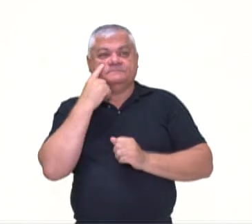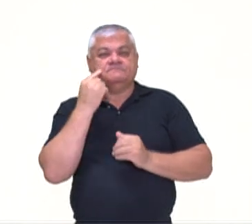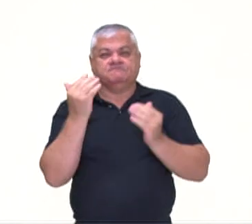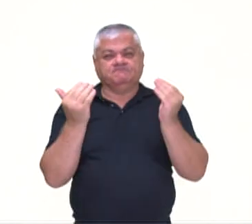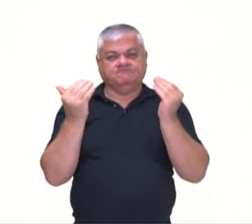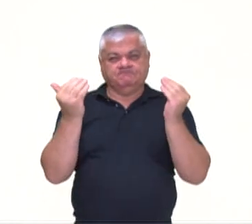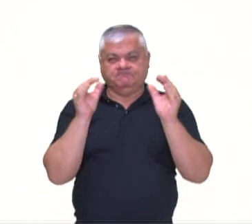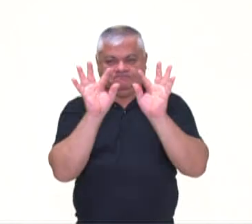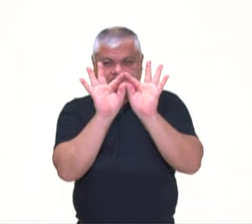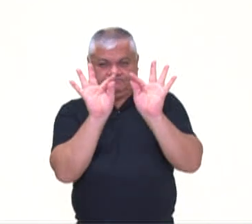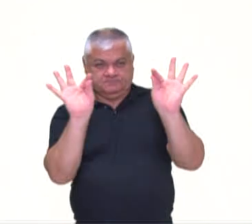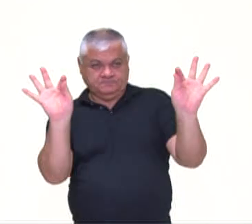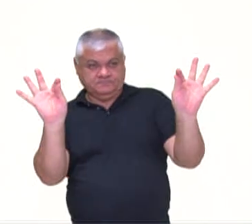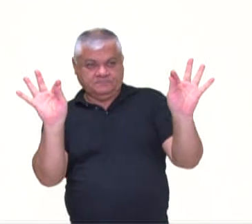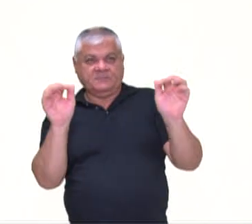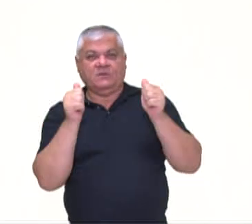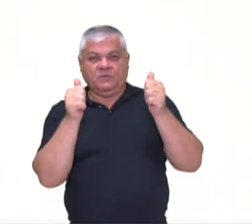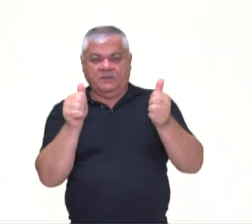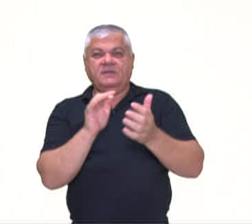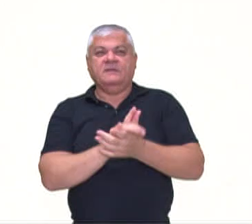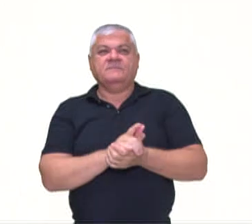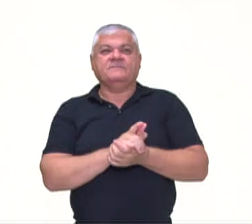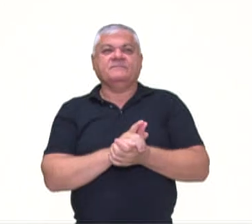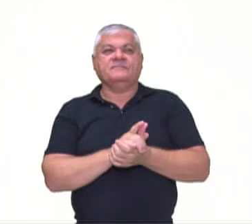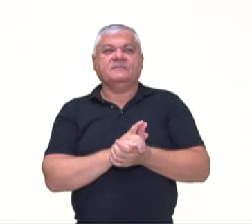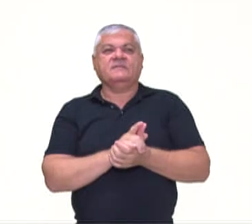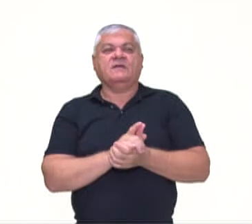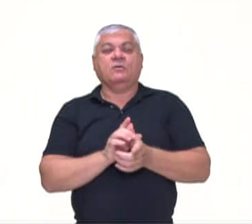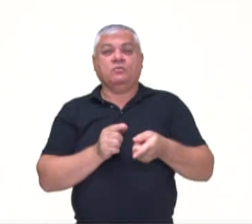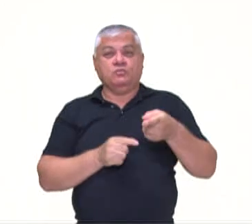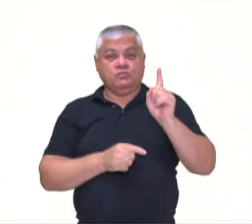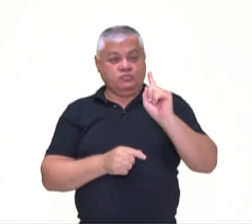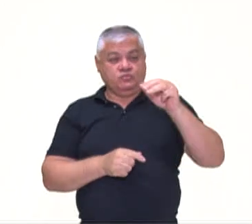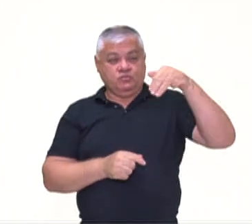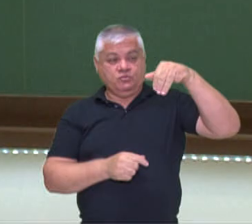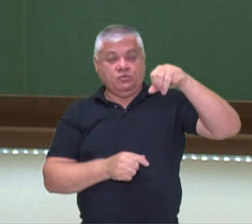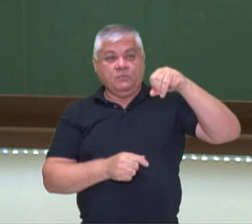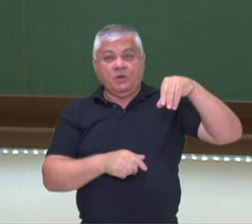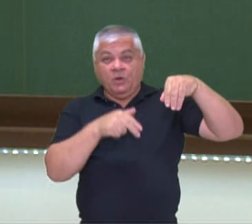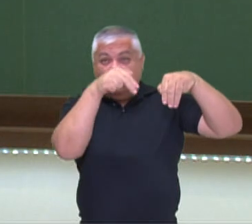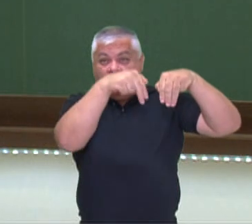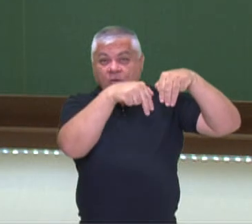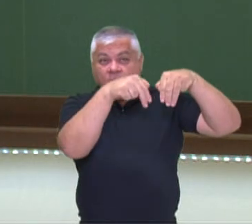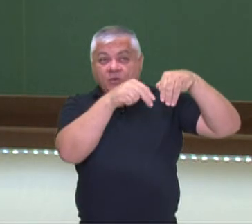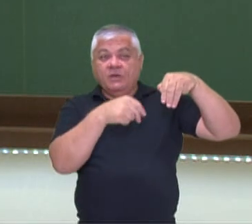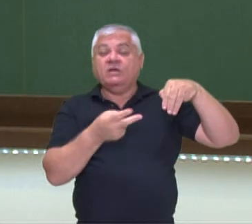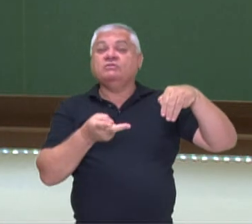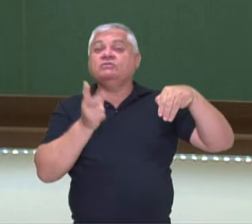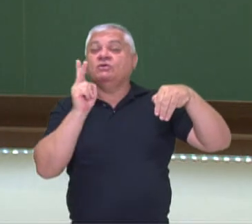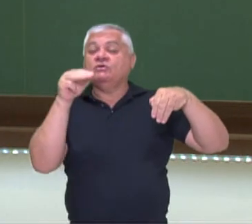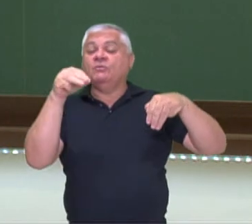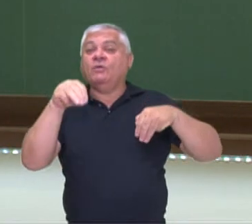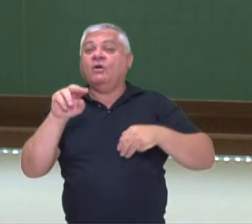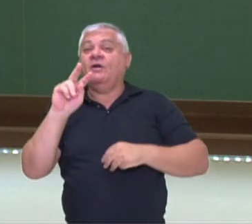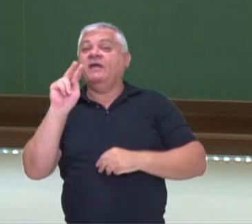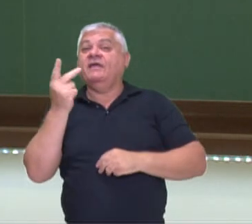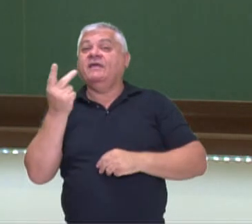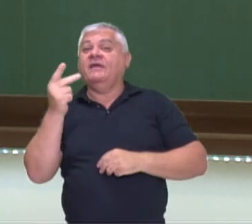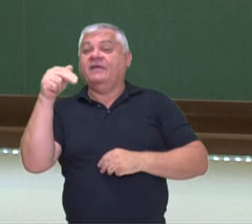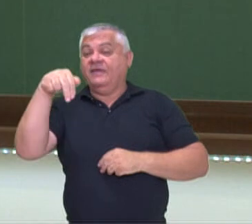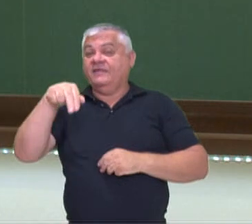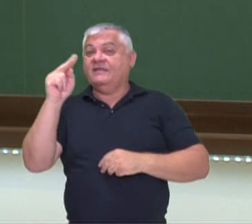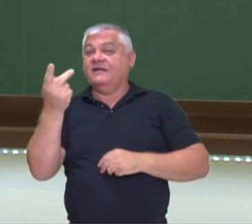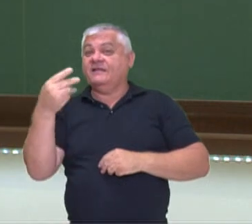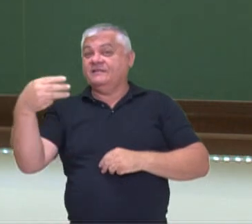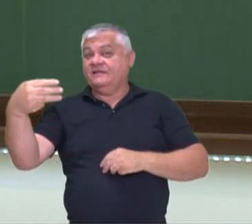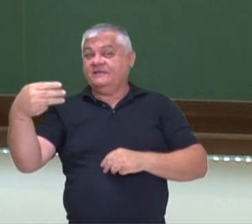da equação, tá aqui, a gente já fez isso, e a relação. Então, 1 mol de nitrogênio para 2 mols de NH3. Fazendo a regra